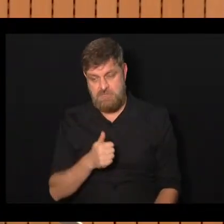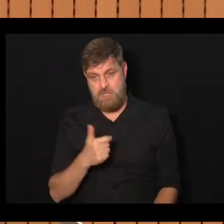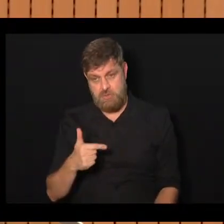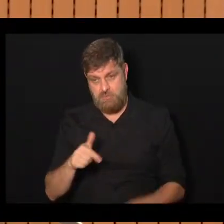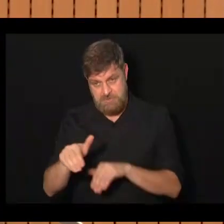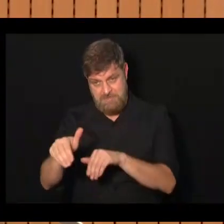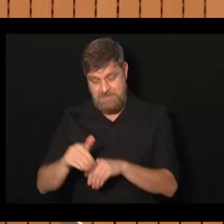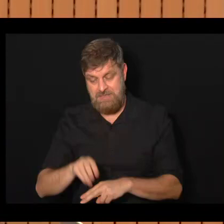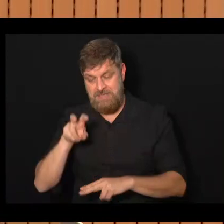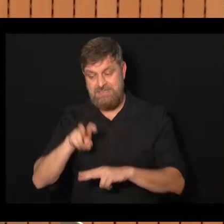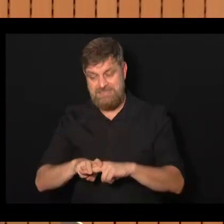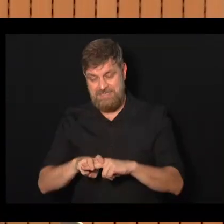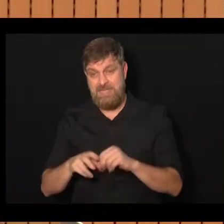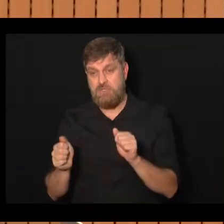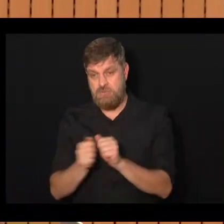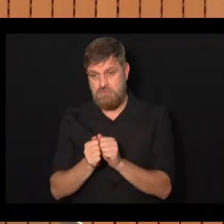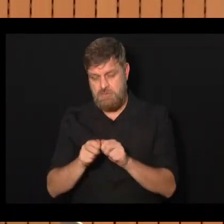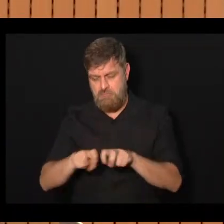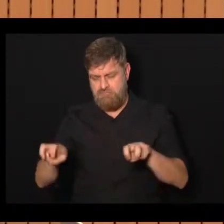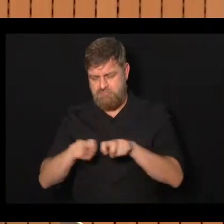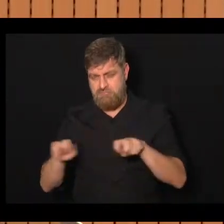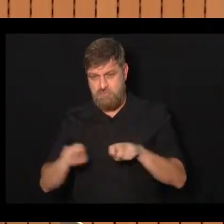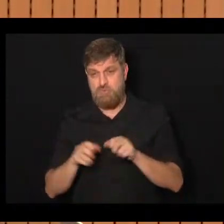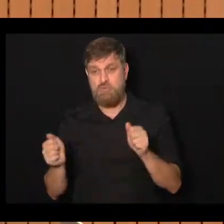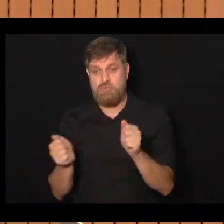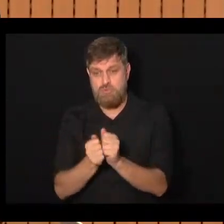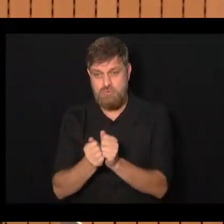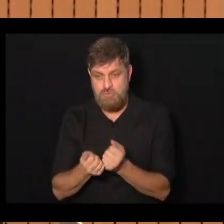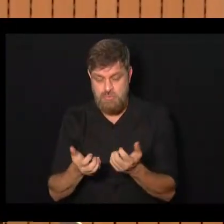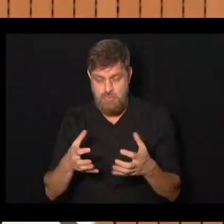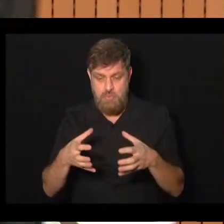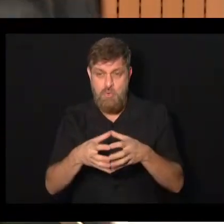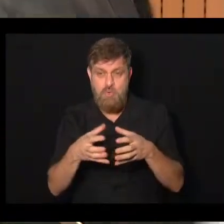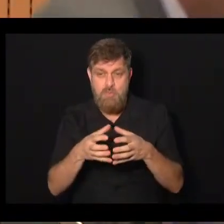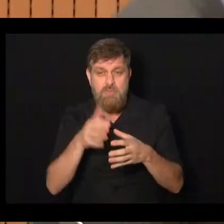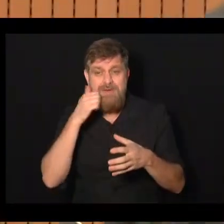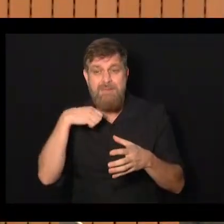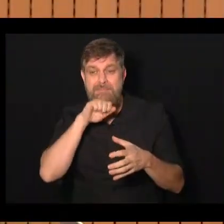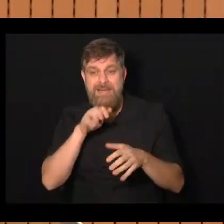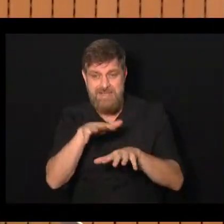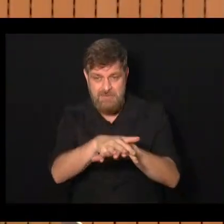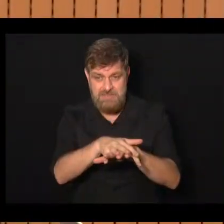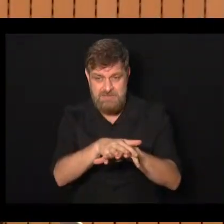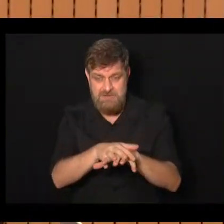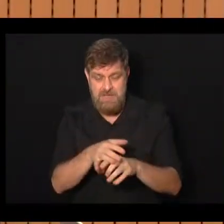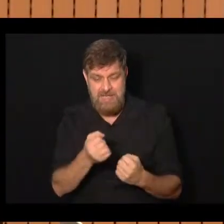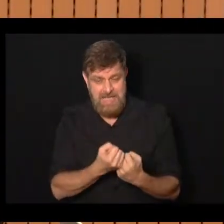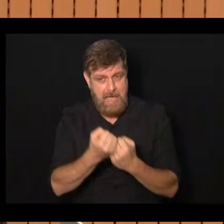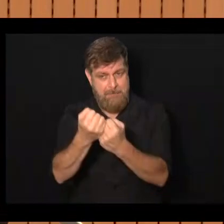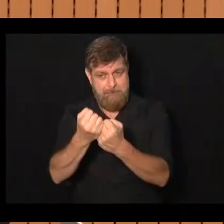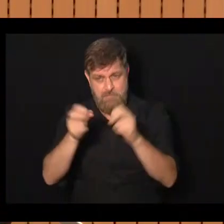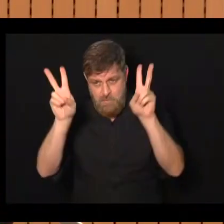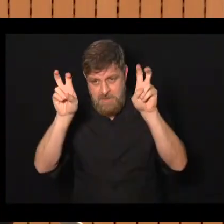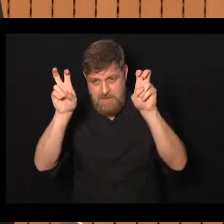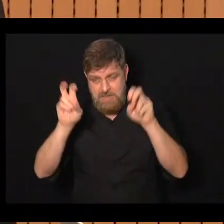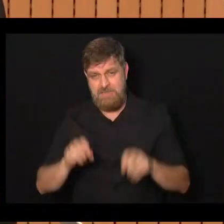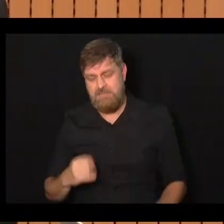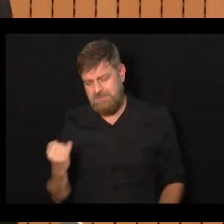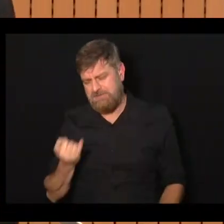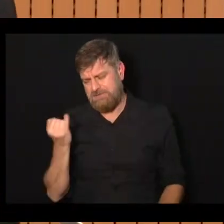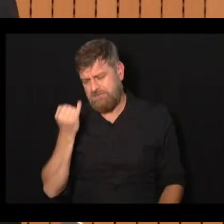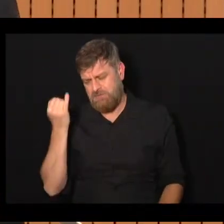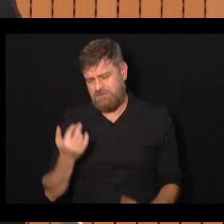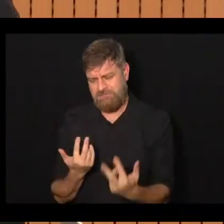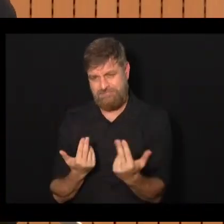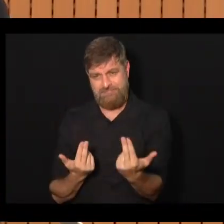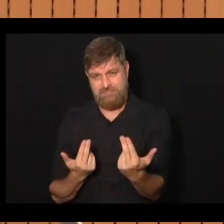Rede de Mães Inclusiva, a REME, e outros grupos que apoiam temáticas tão importantes dessa natureza.